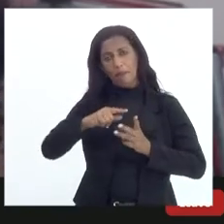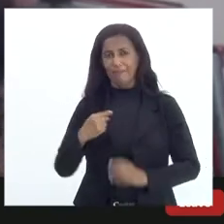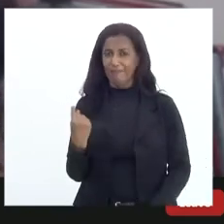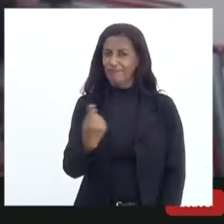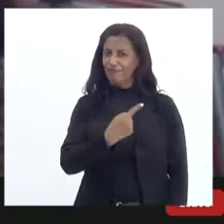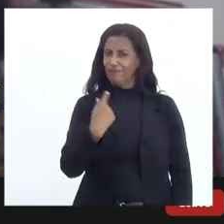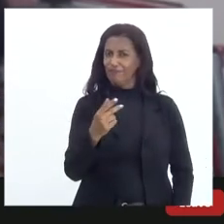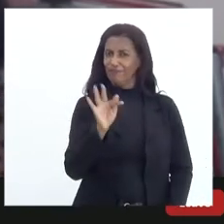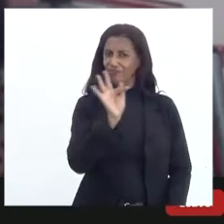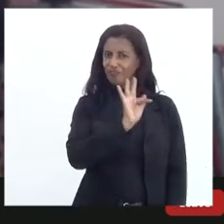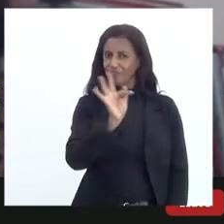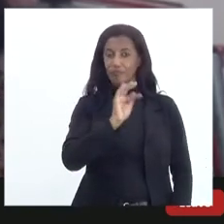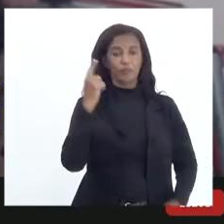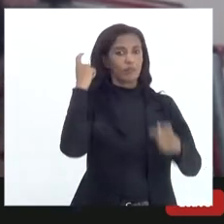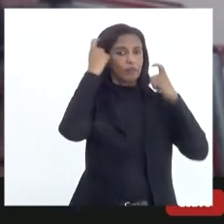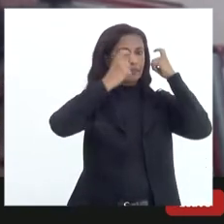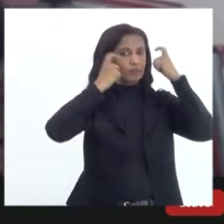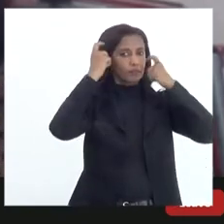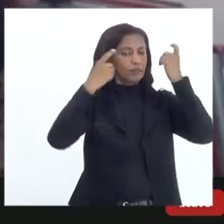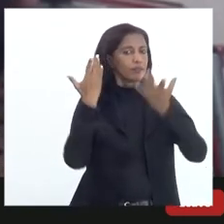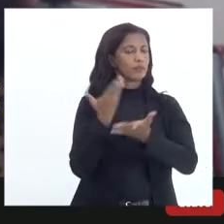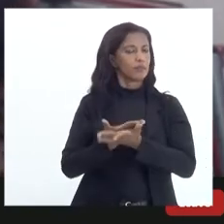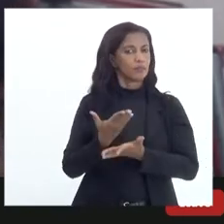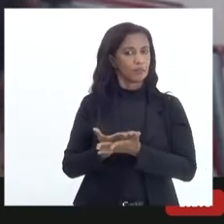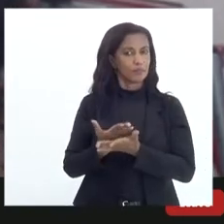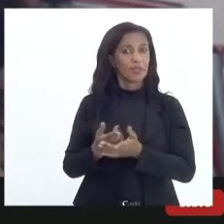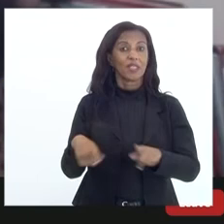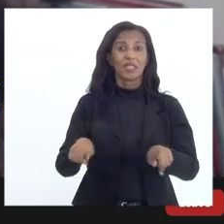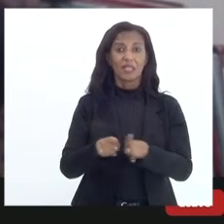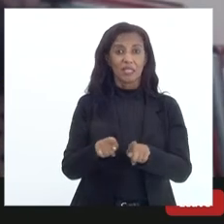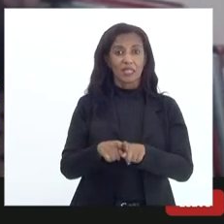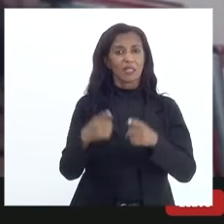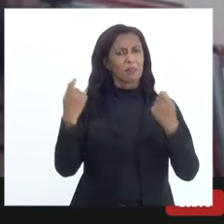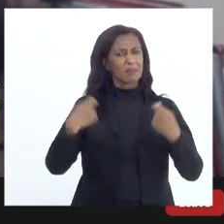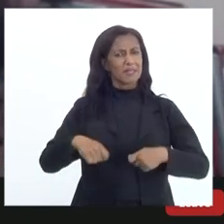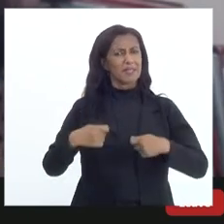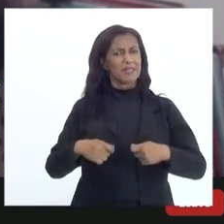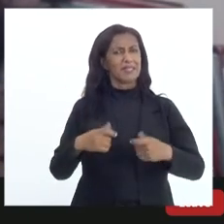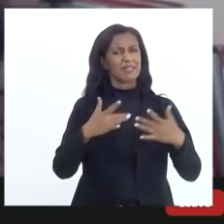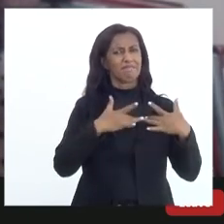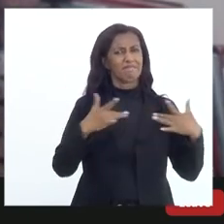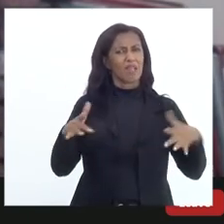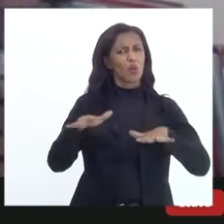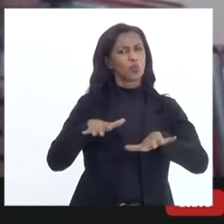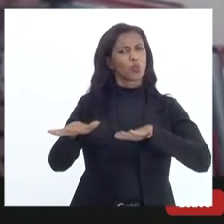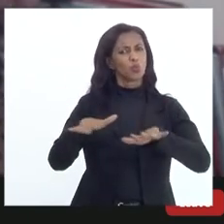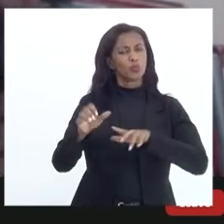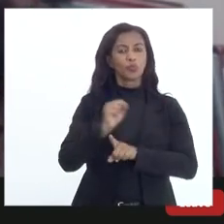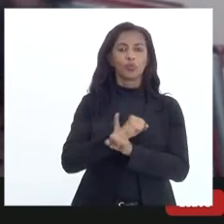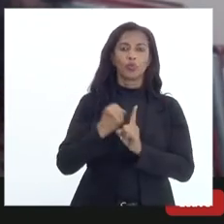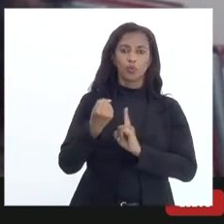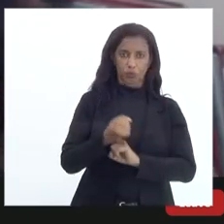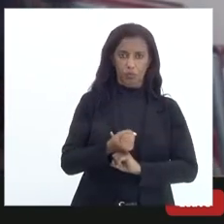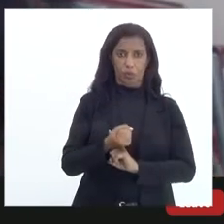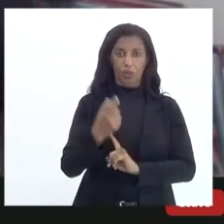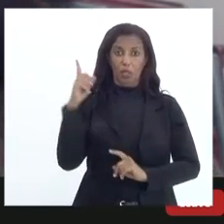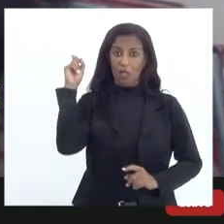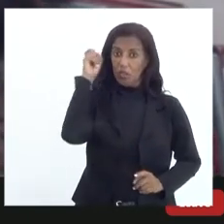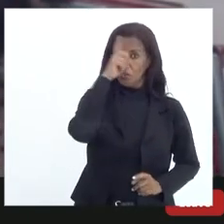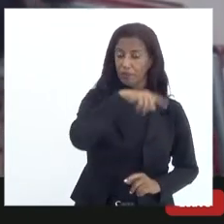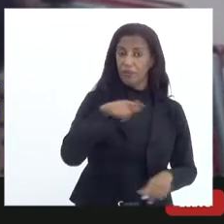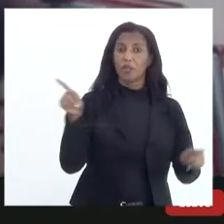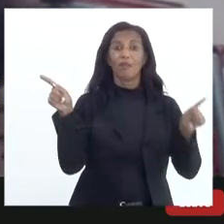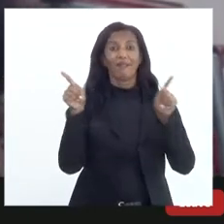universidade estamos preocupados estudando isso e que também deve sensibilizar aos movimentos sociais. Era difícil também